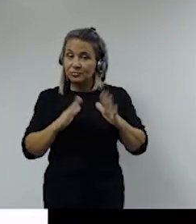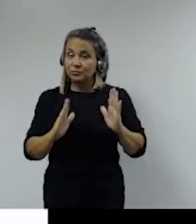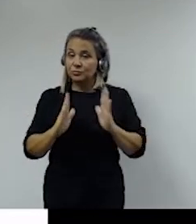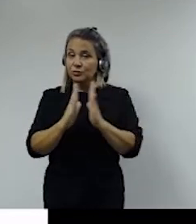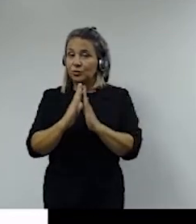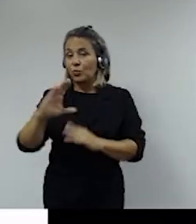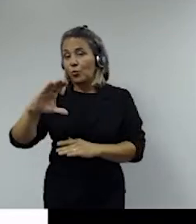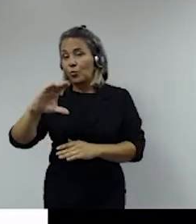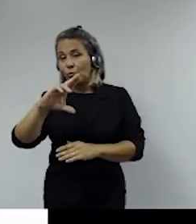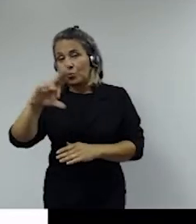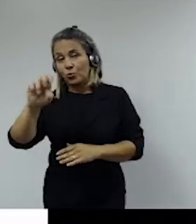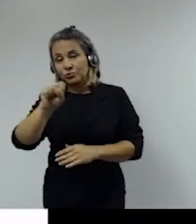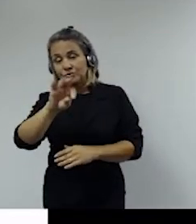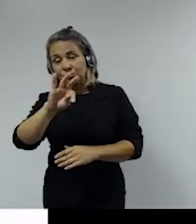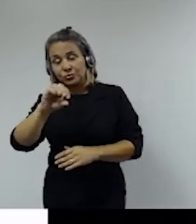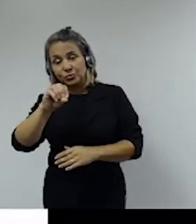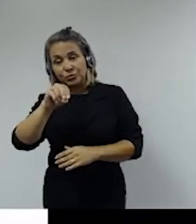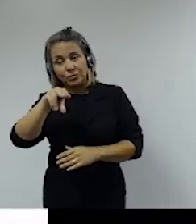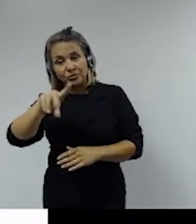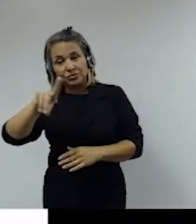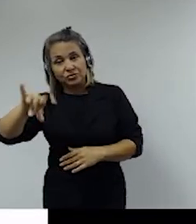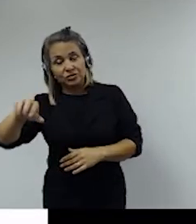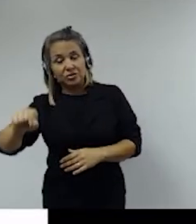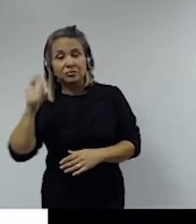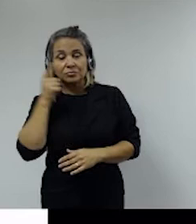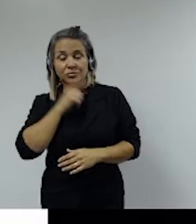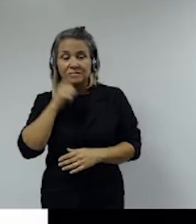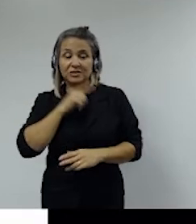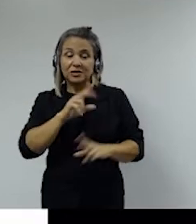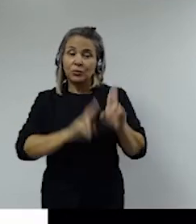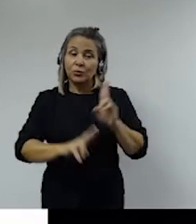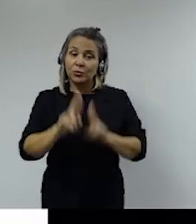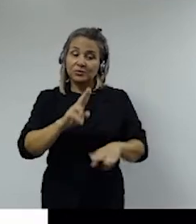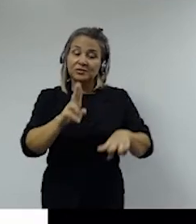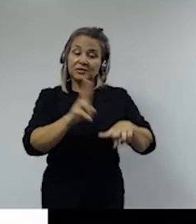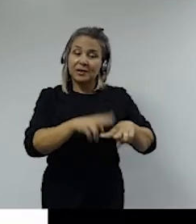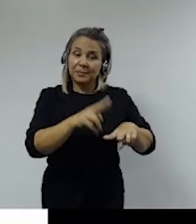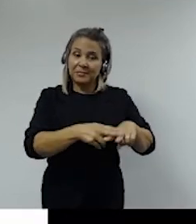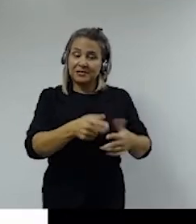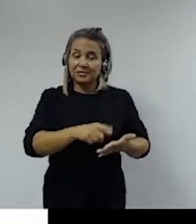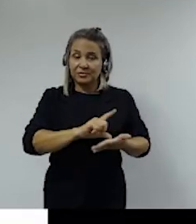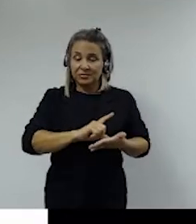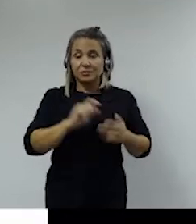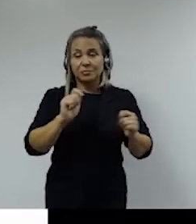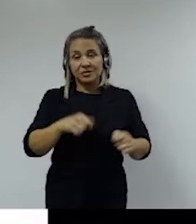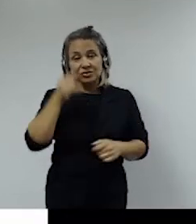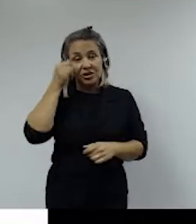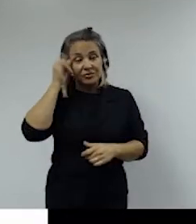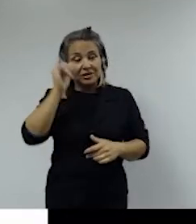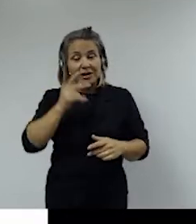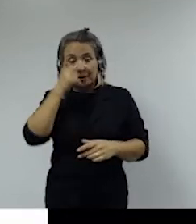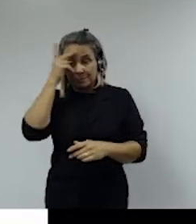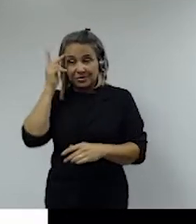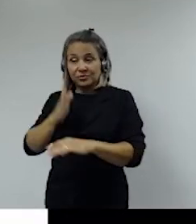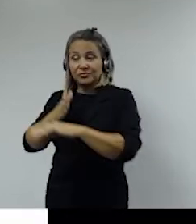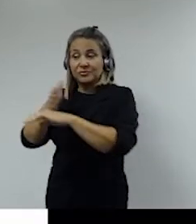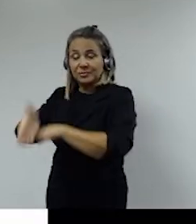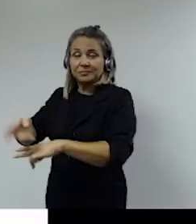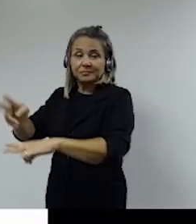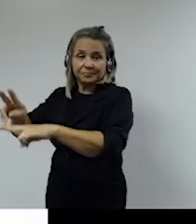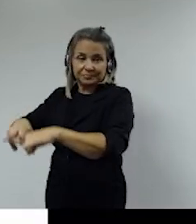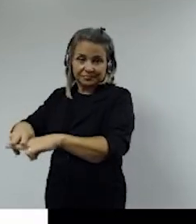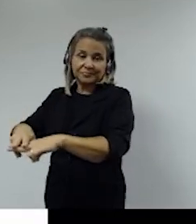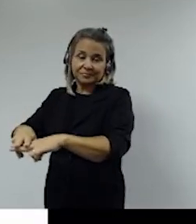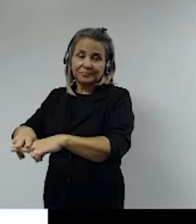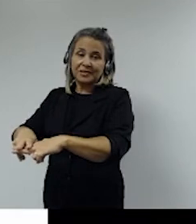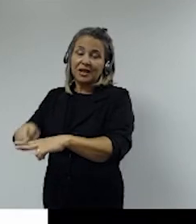né, chegar a uma redução do uso da prisão preventiva, a gente estaria evitando o ingresso dessas pessoas no sistema prisional. E a